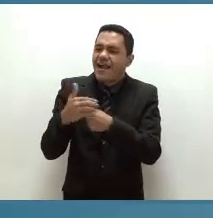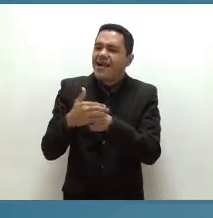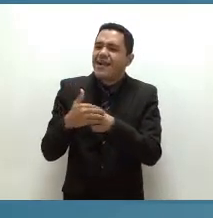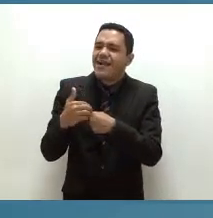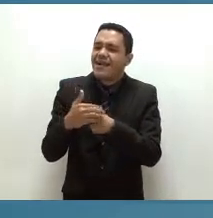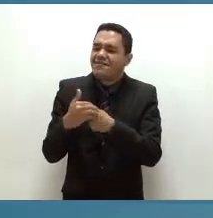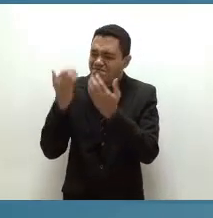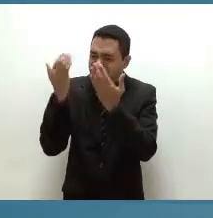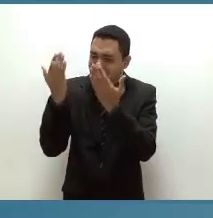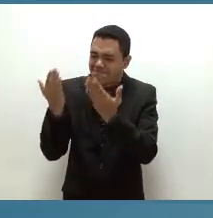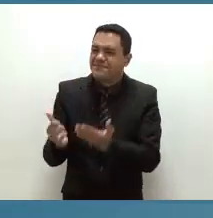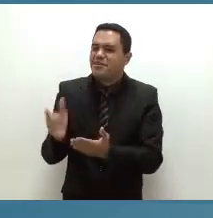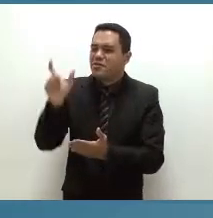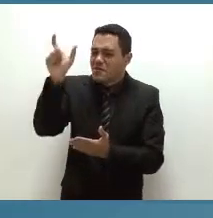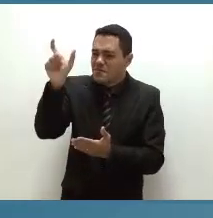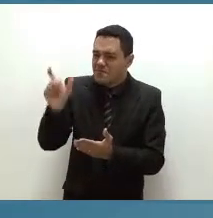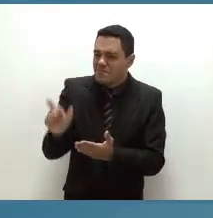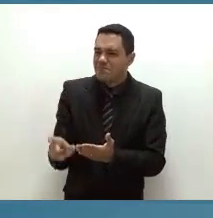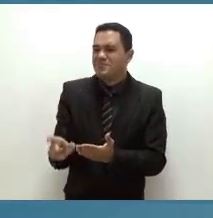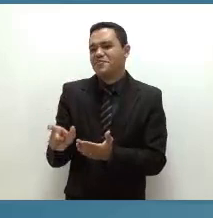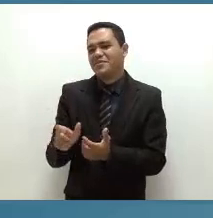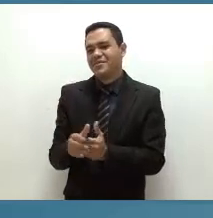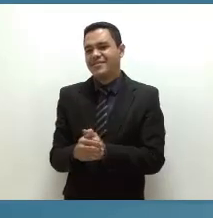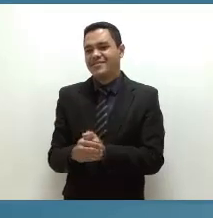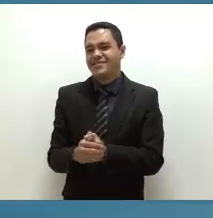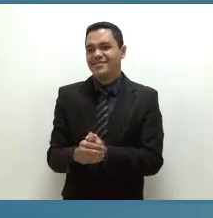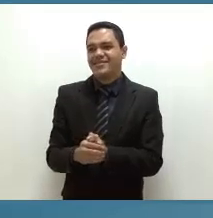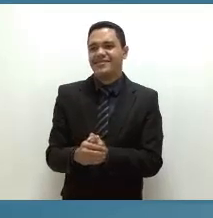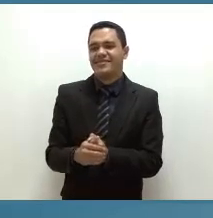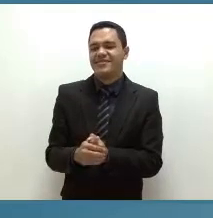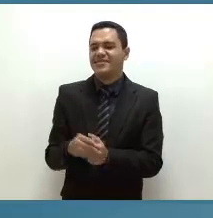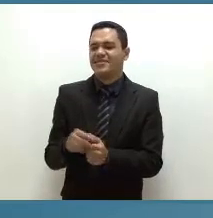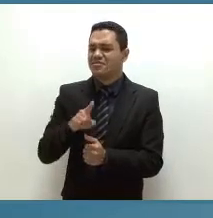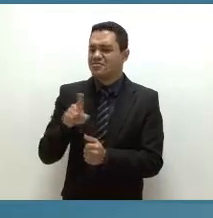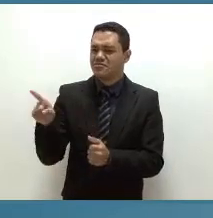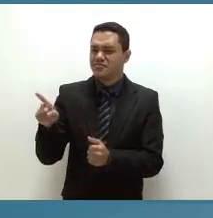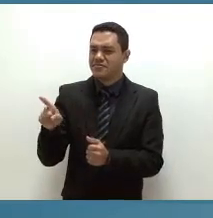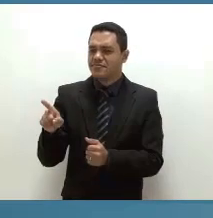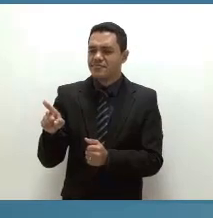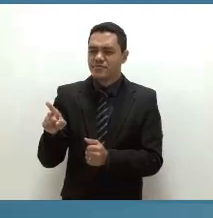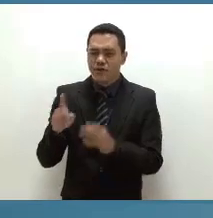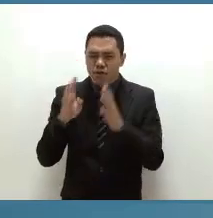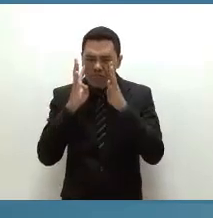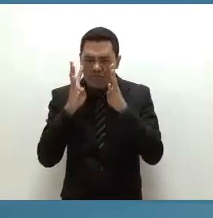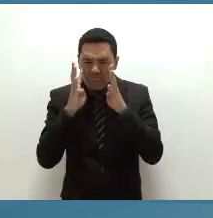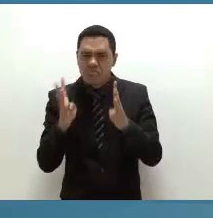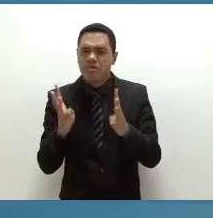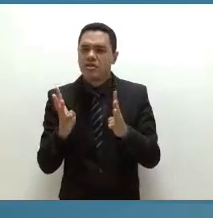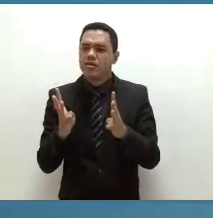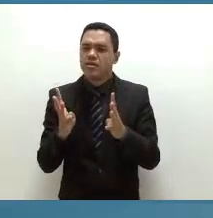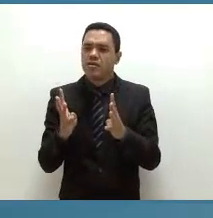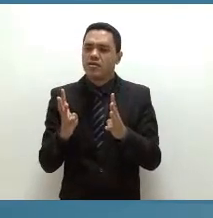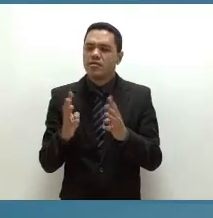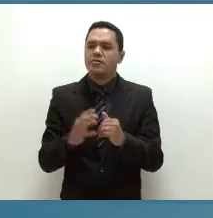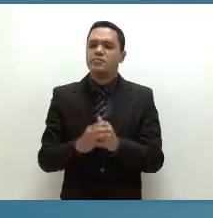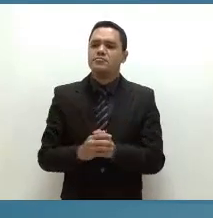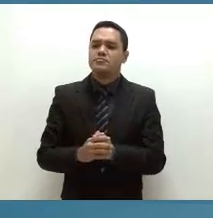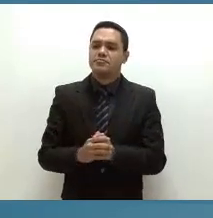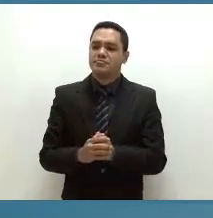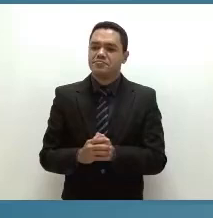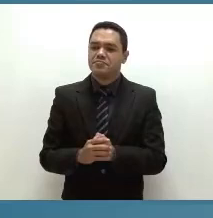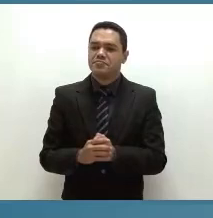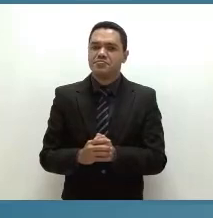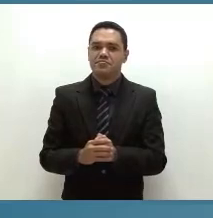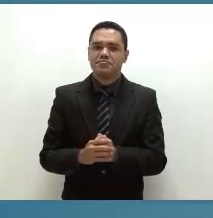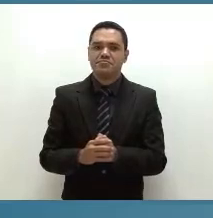Vossa Excelência, pelo seu perfil, sempre mais do que falando, e sabemos